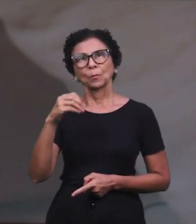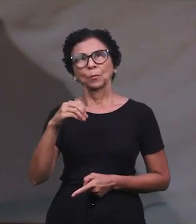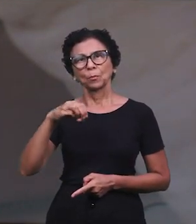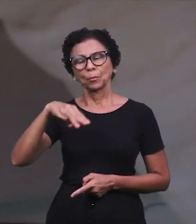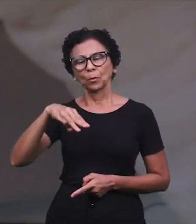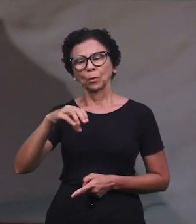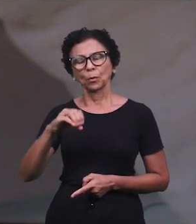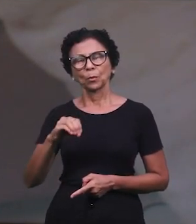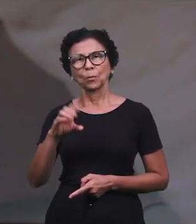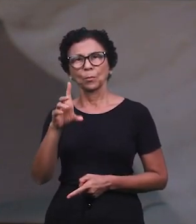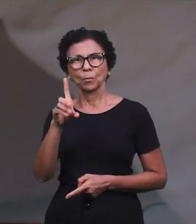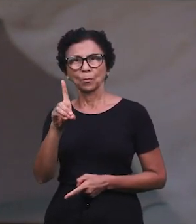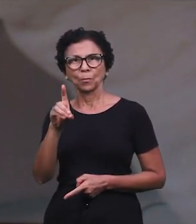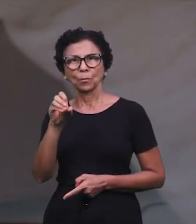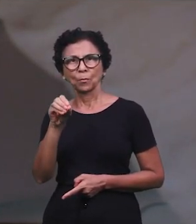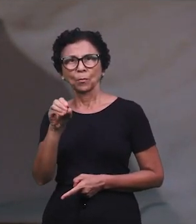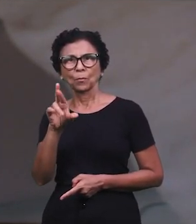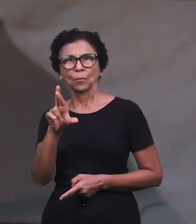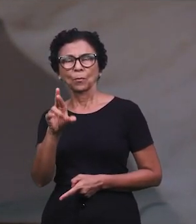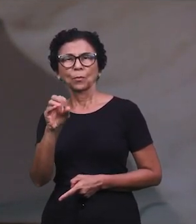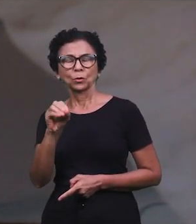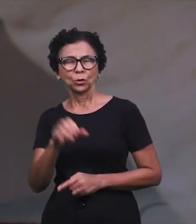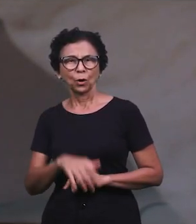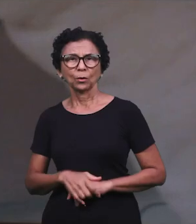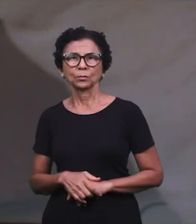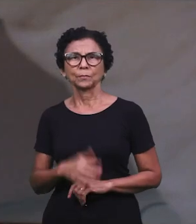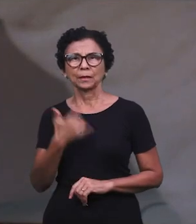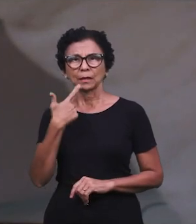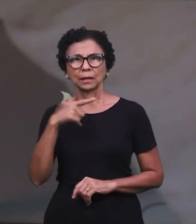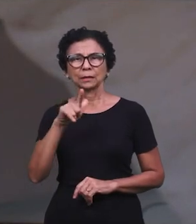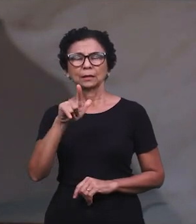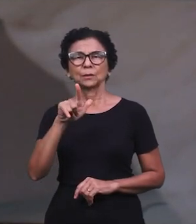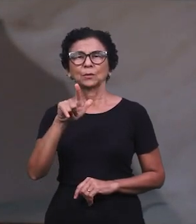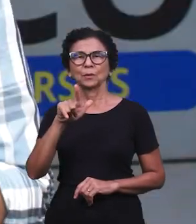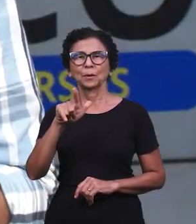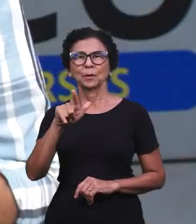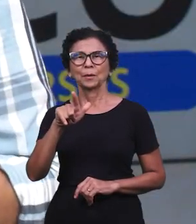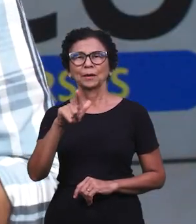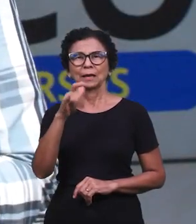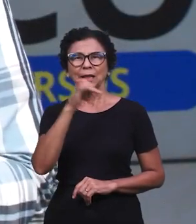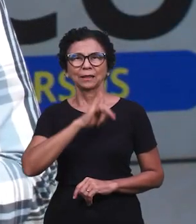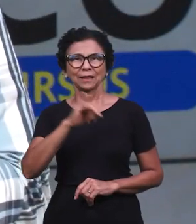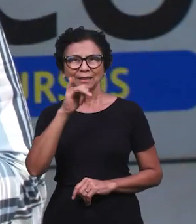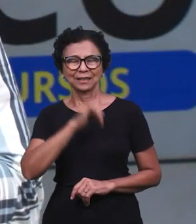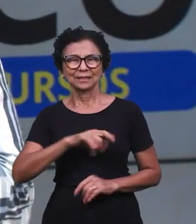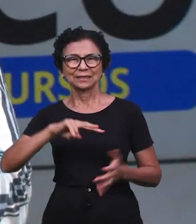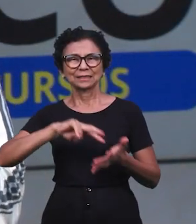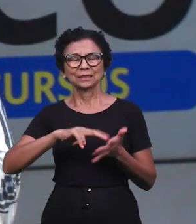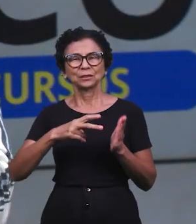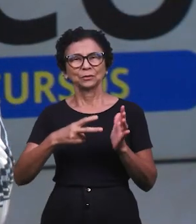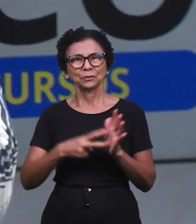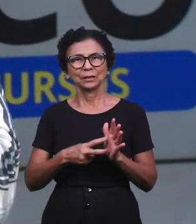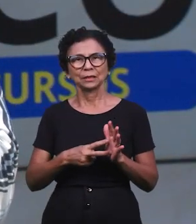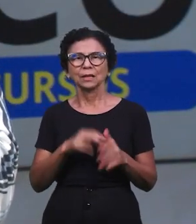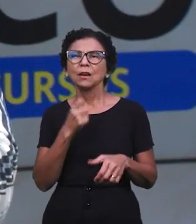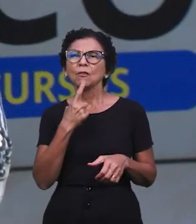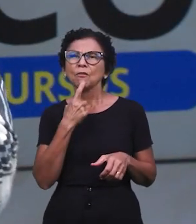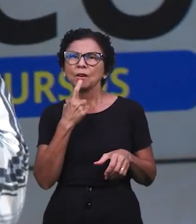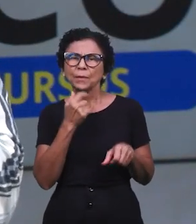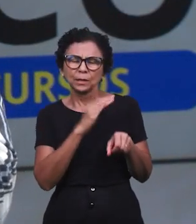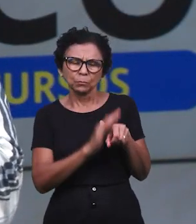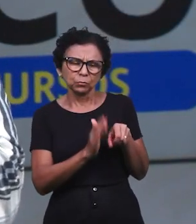Em italiano, Pomodoro significa tomate. E vou trazer uma curiosidade aqui sobre essa técnica. Quem,